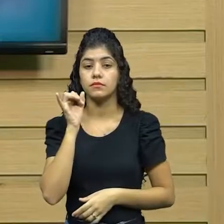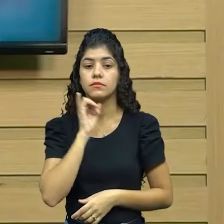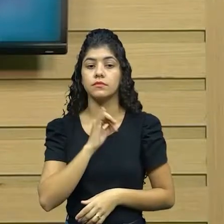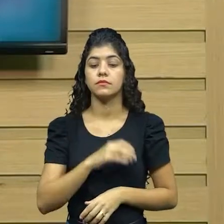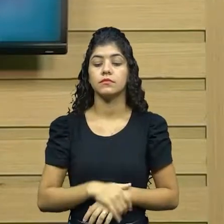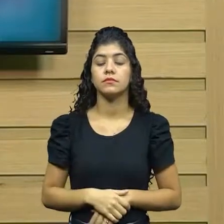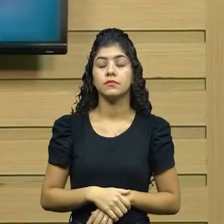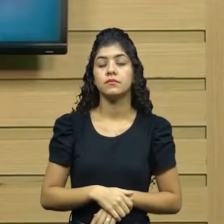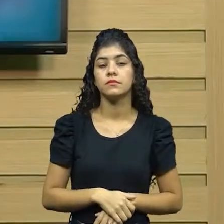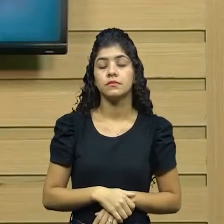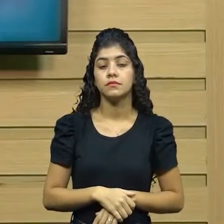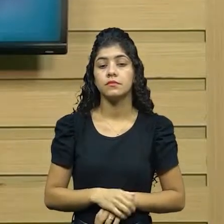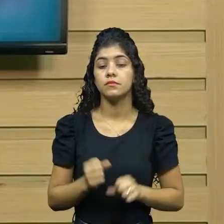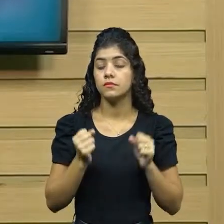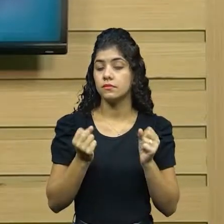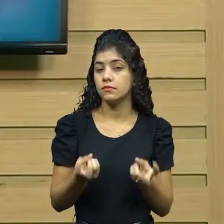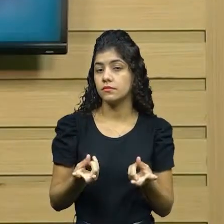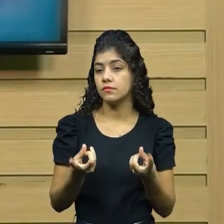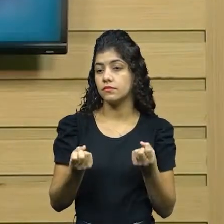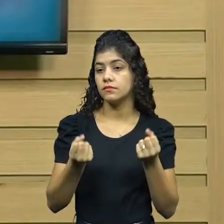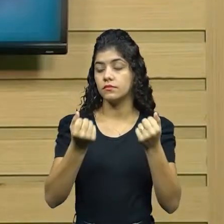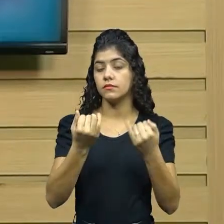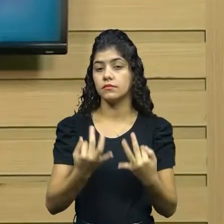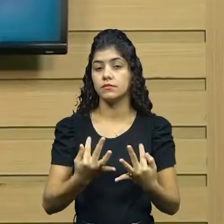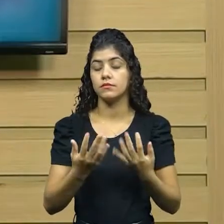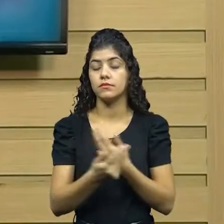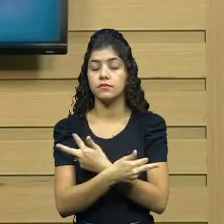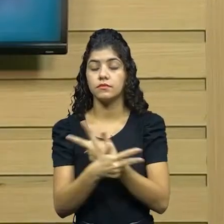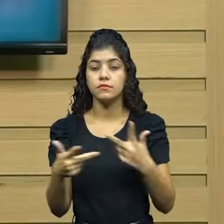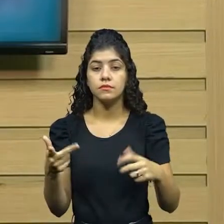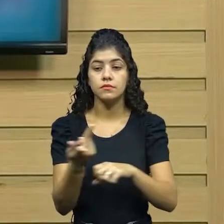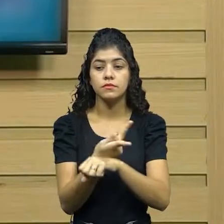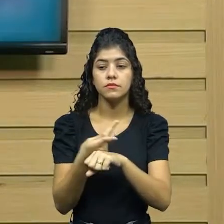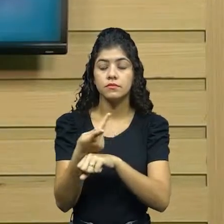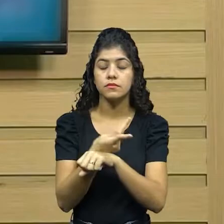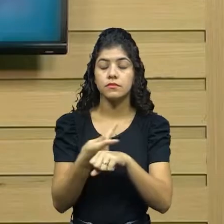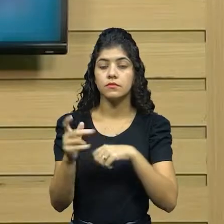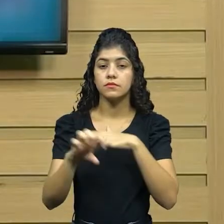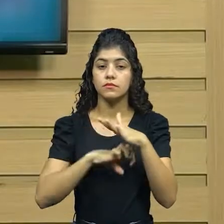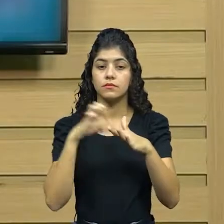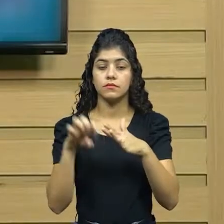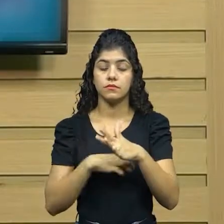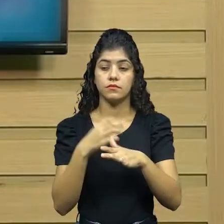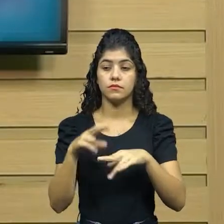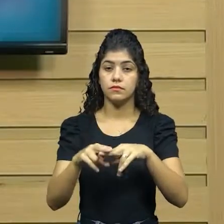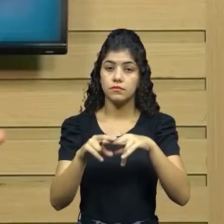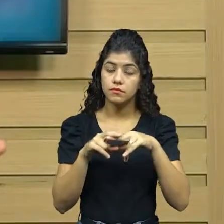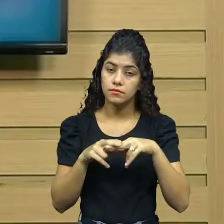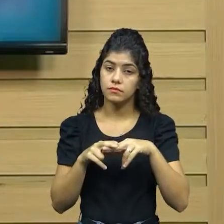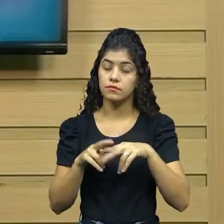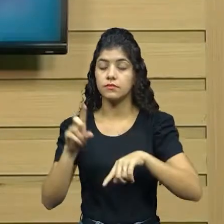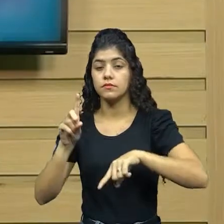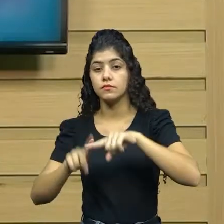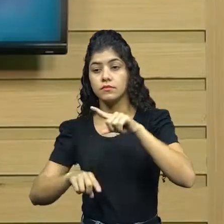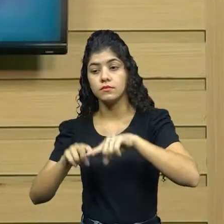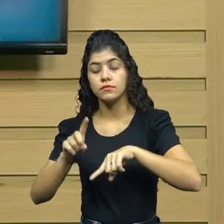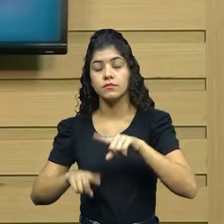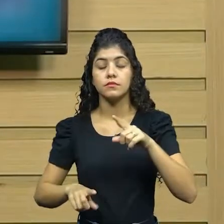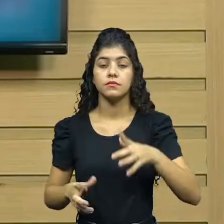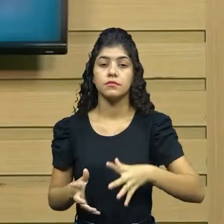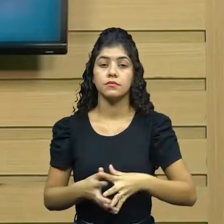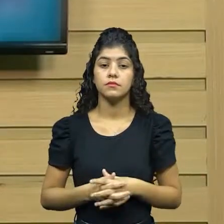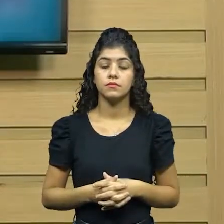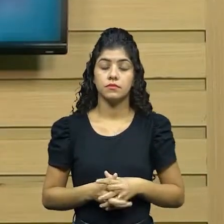de podemos dizer que muitos procuram as empresas por causa do produto, porque é a